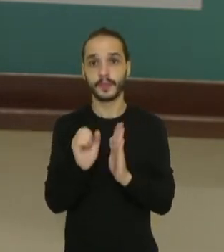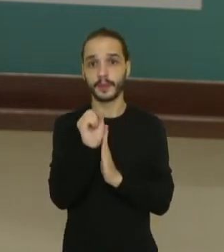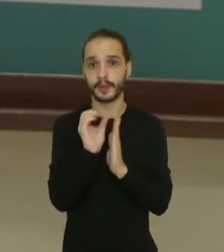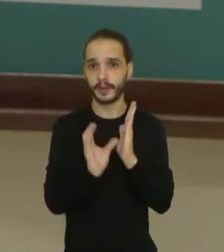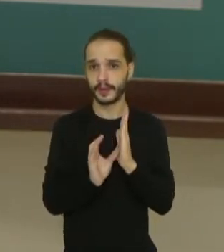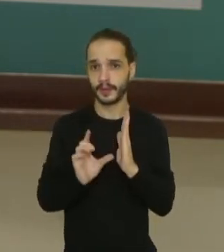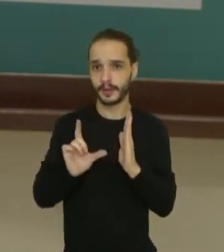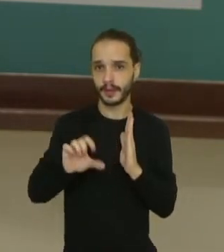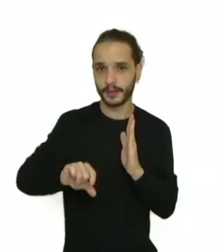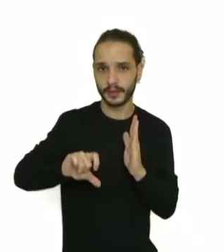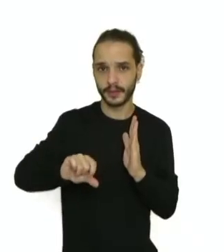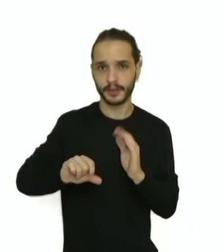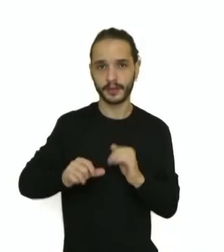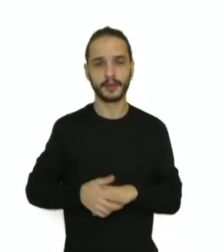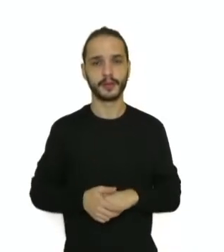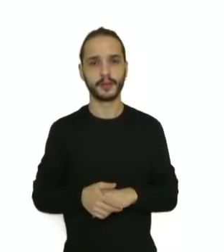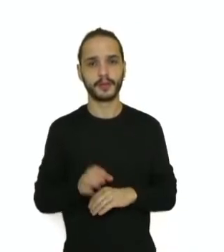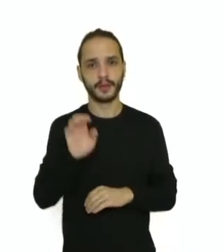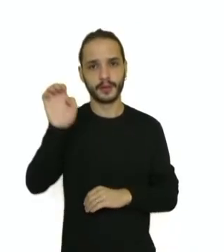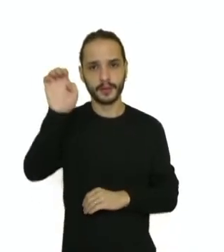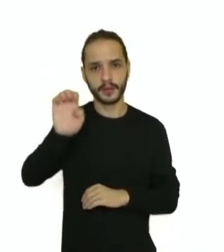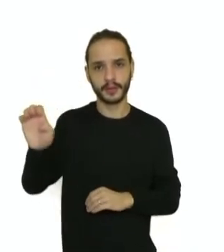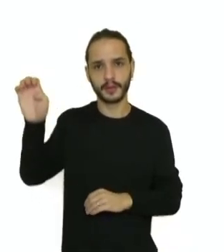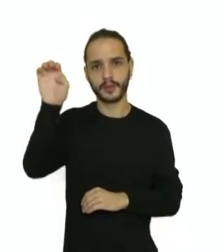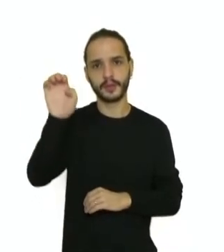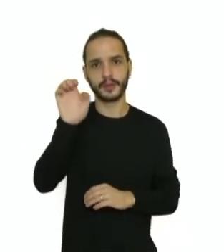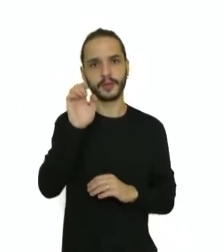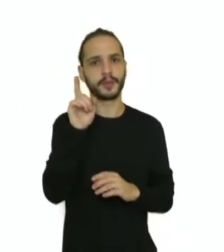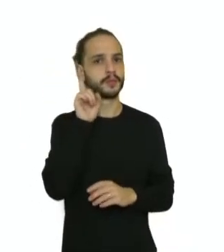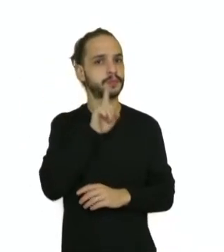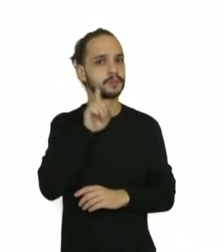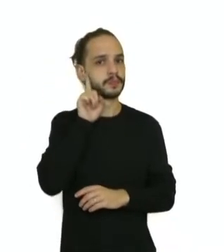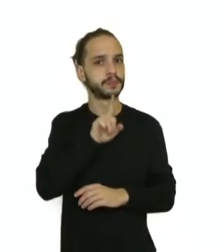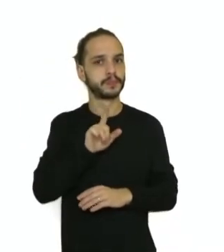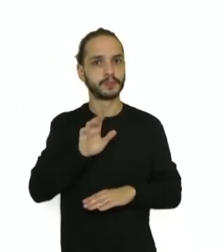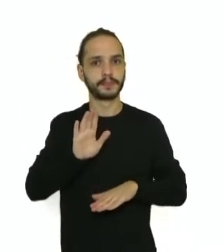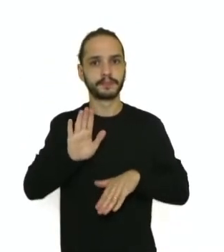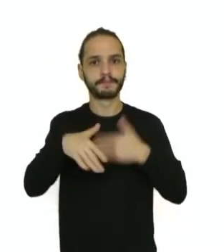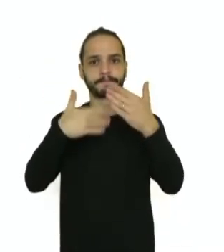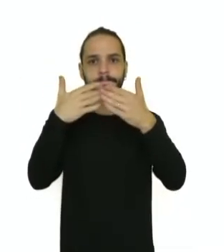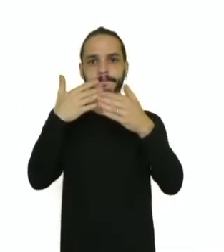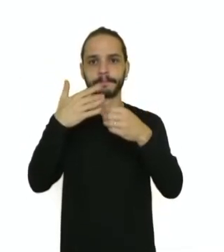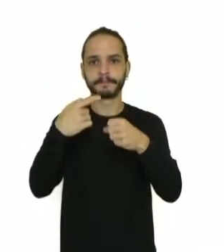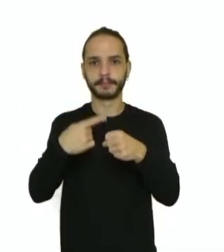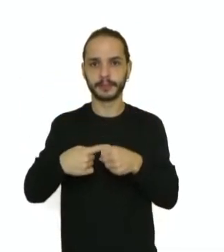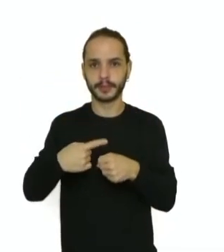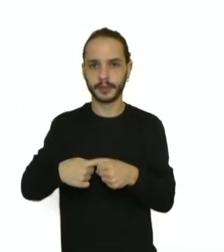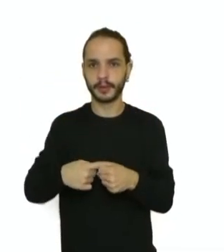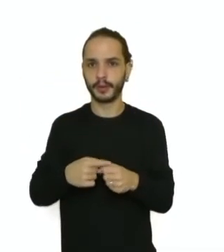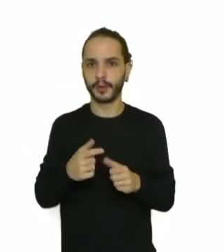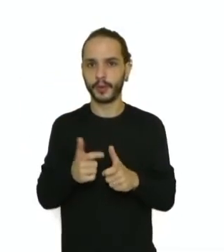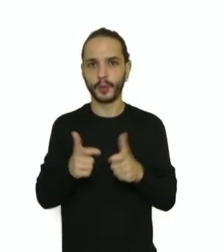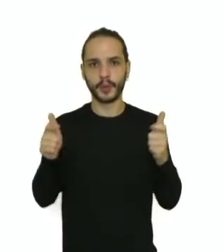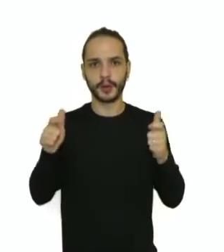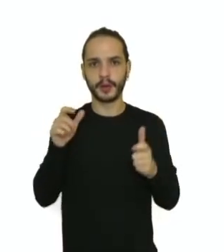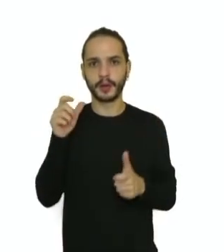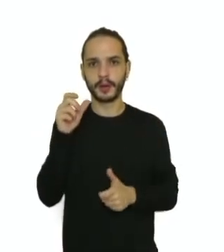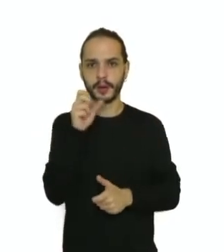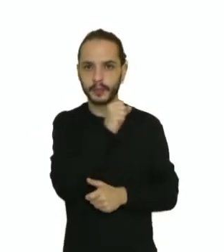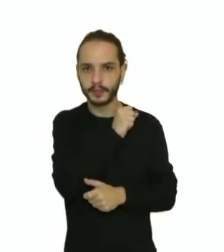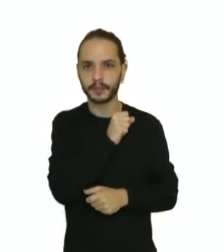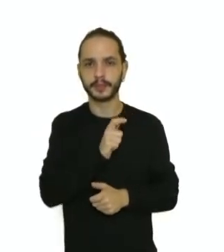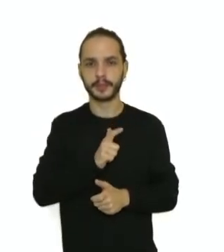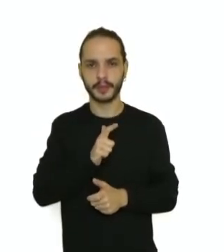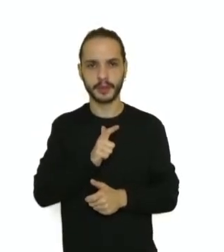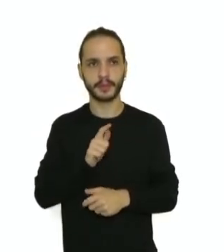XIX, que a Europa e os Estados Unidos tiveram então um rápido crescimento então das cidades, crescendo aí as grandes cidades lá na